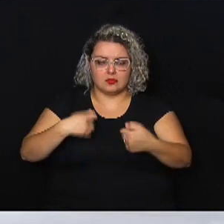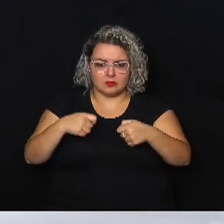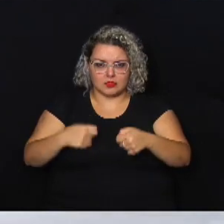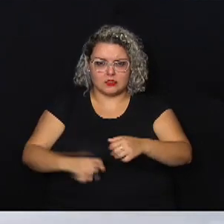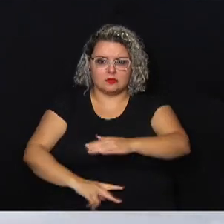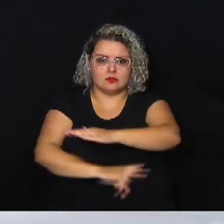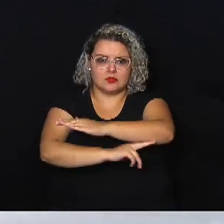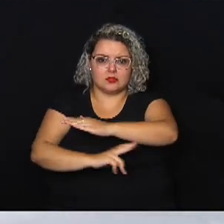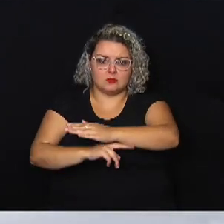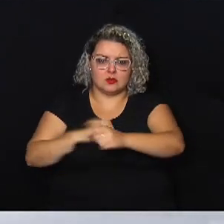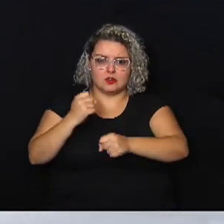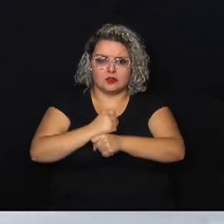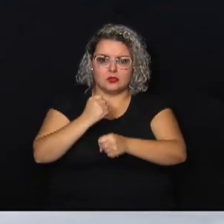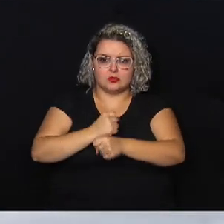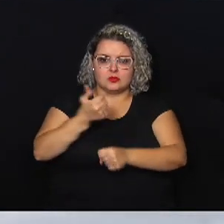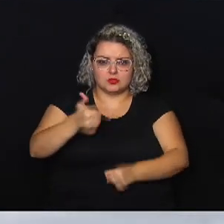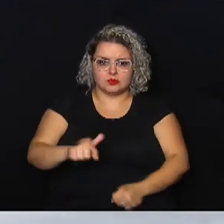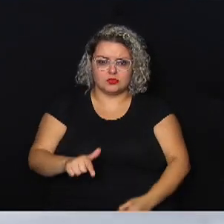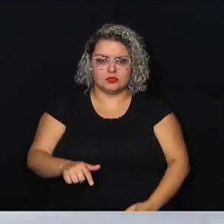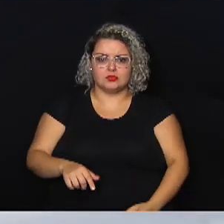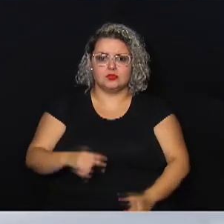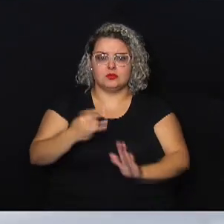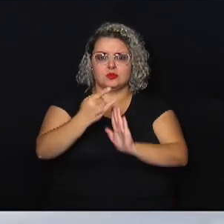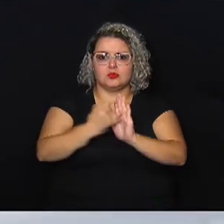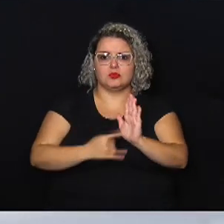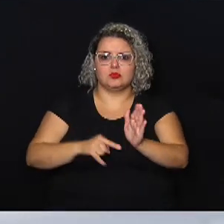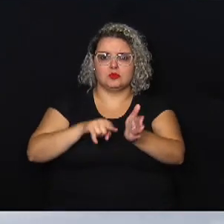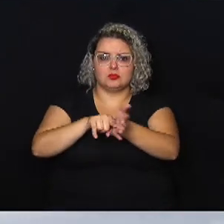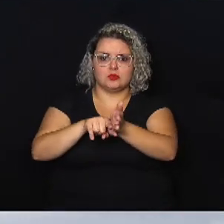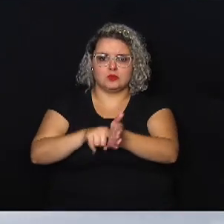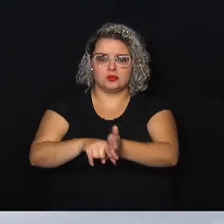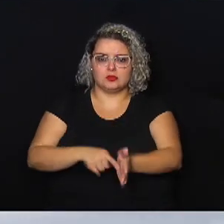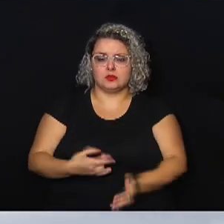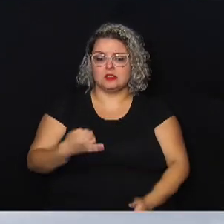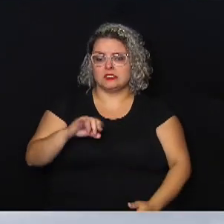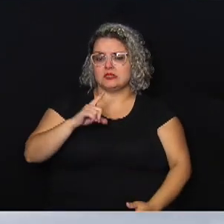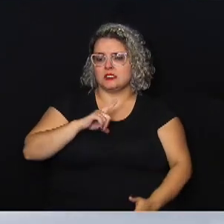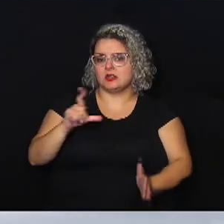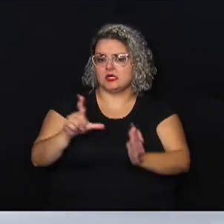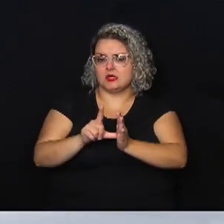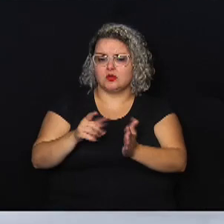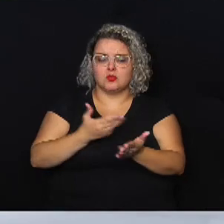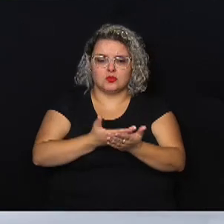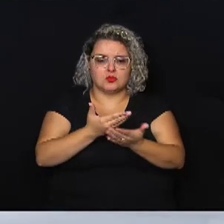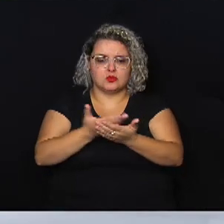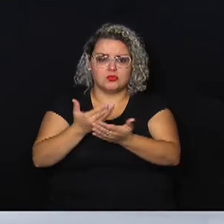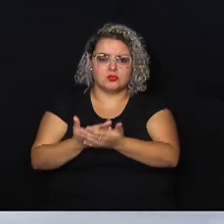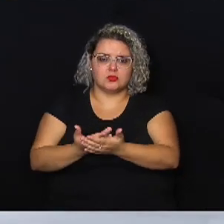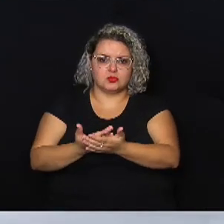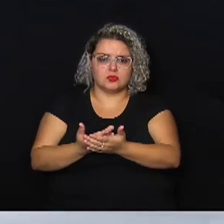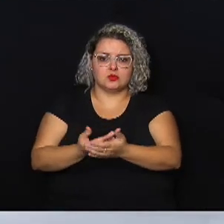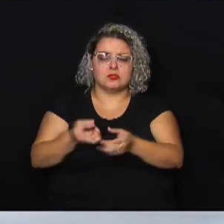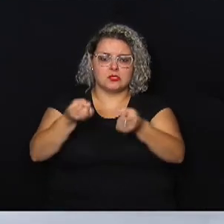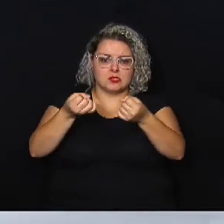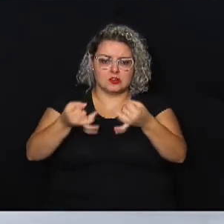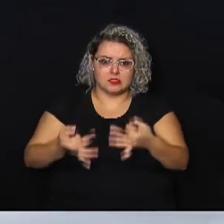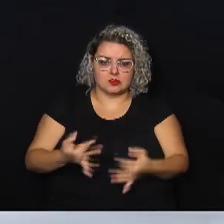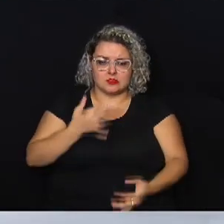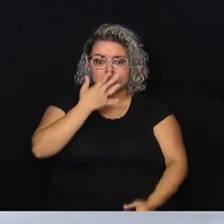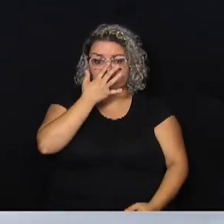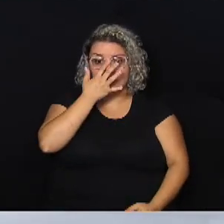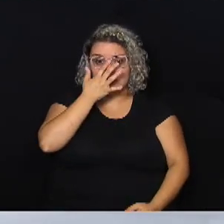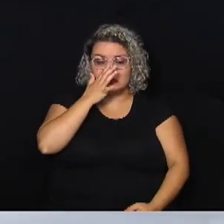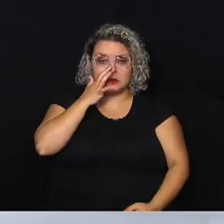No documento, o vereador questiona se existe um laudo técnico ou estudos que justificam a necessidade